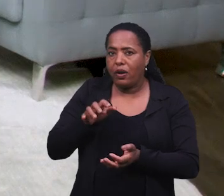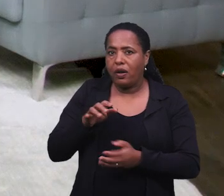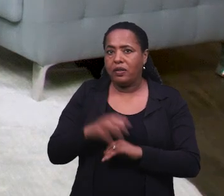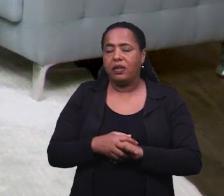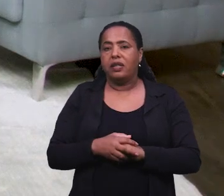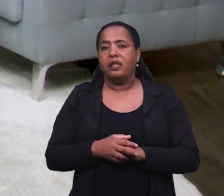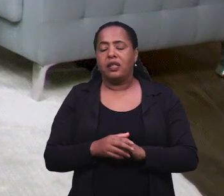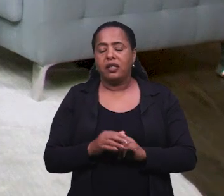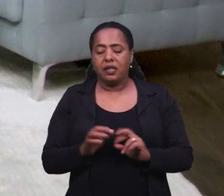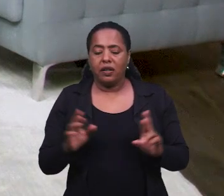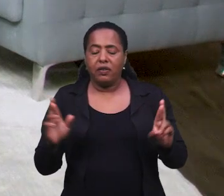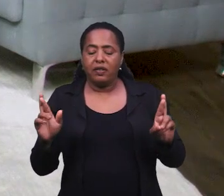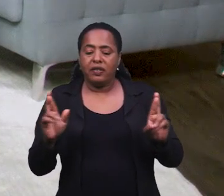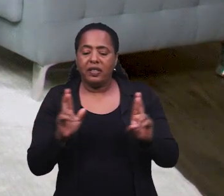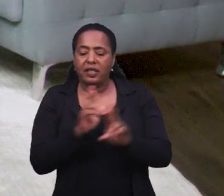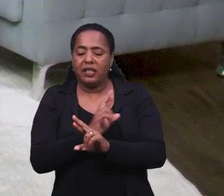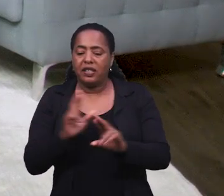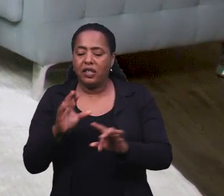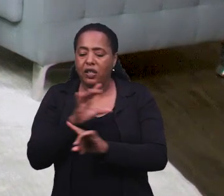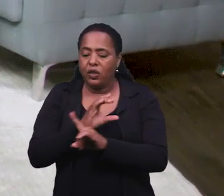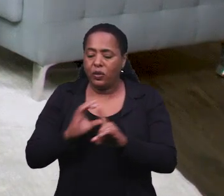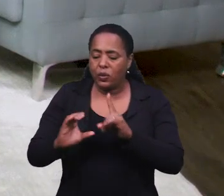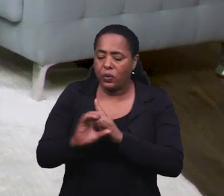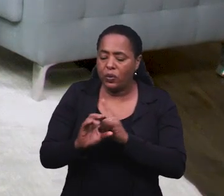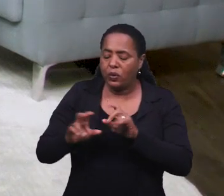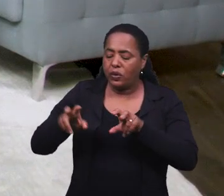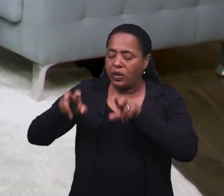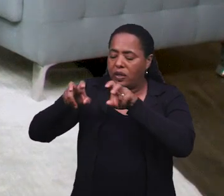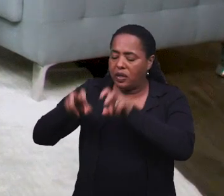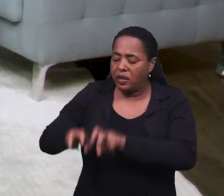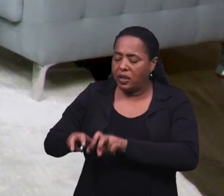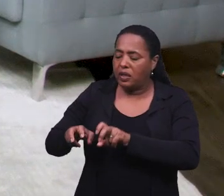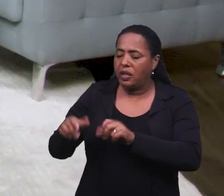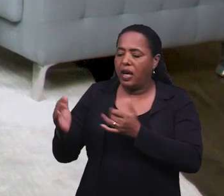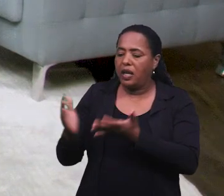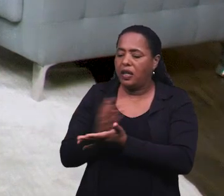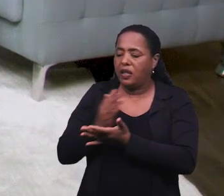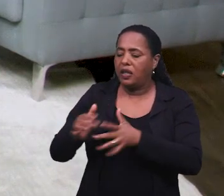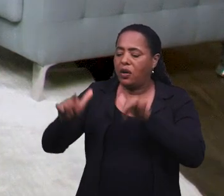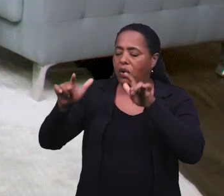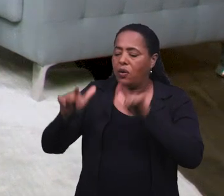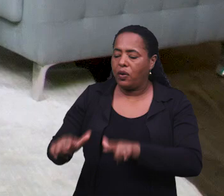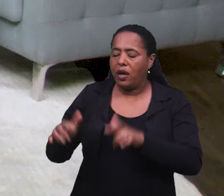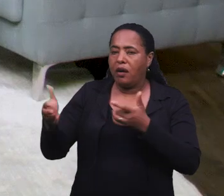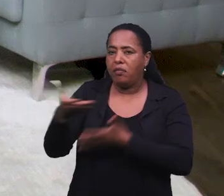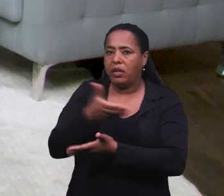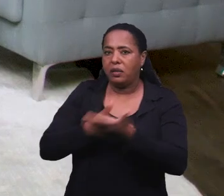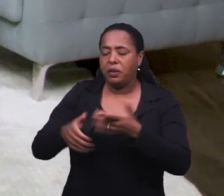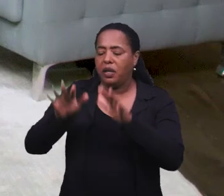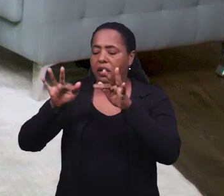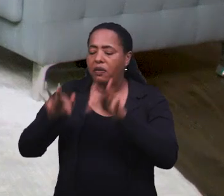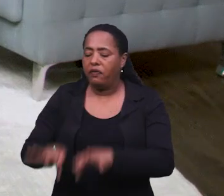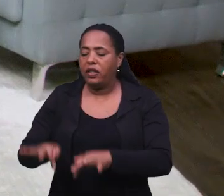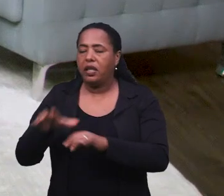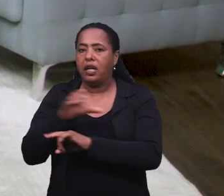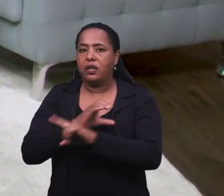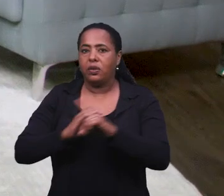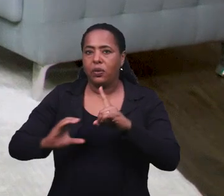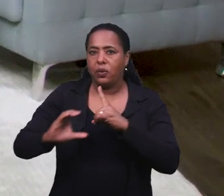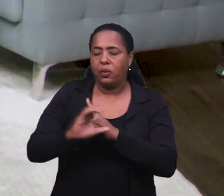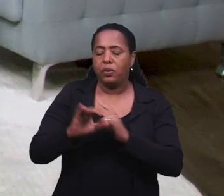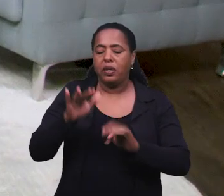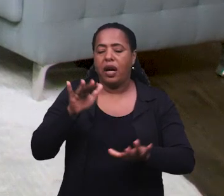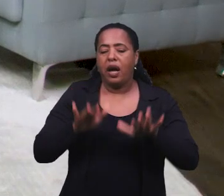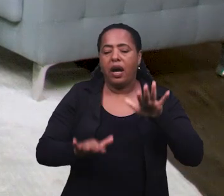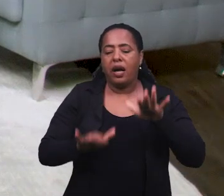se passa ali vendo, não, tem alguém cuidando de mim, eu estou fora, não, é EBD que eu quero participar. Às vezes não sabe como, mas o jovem pode